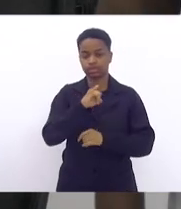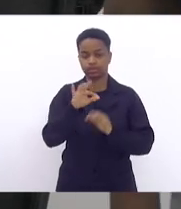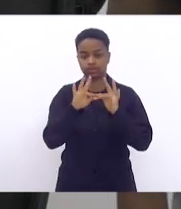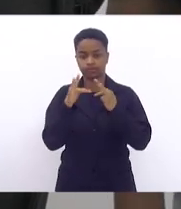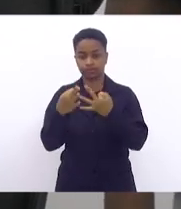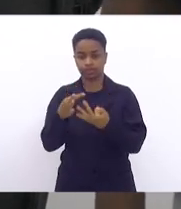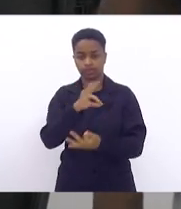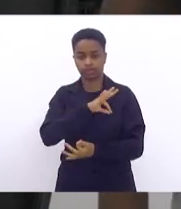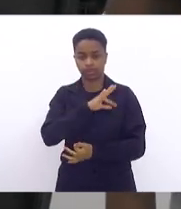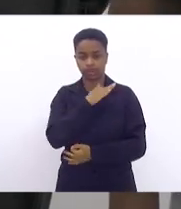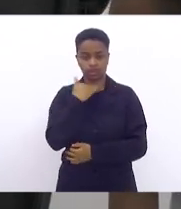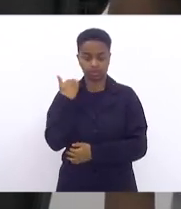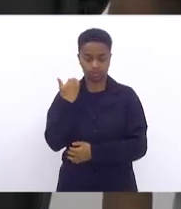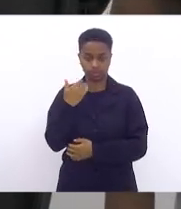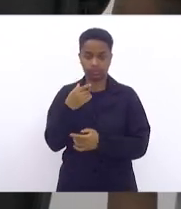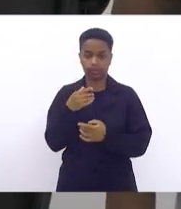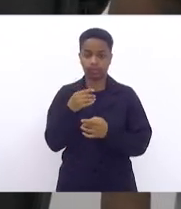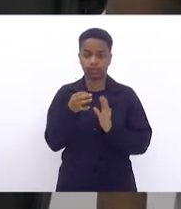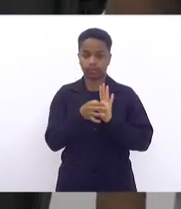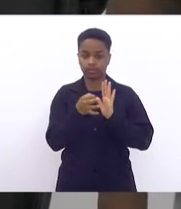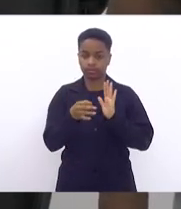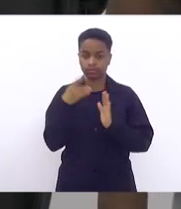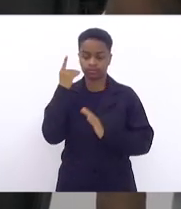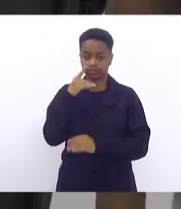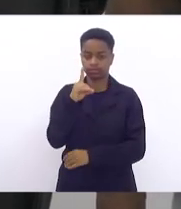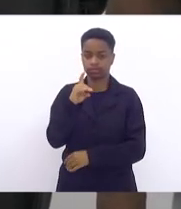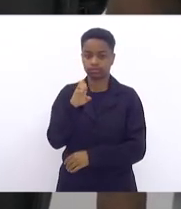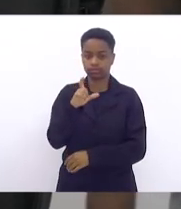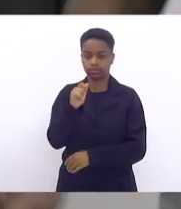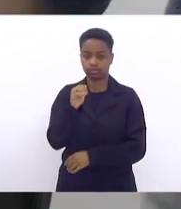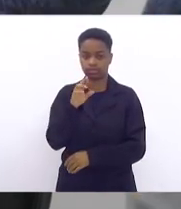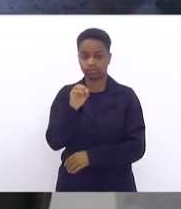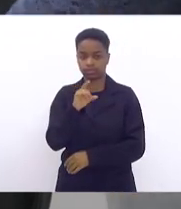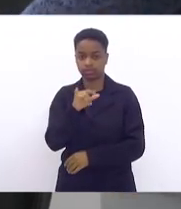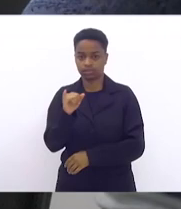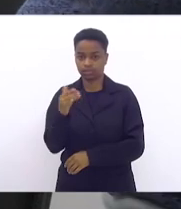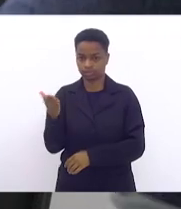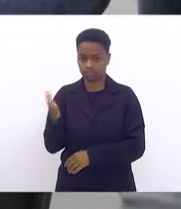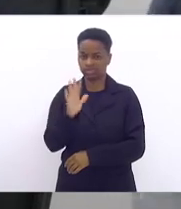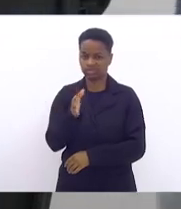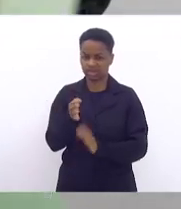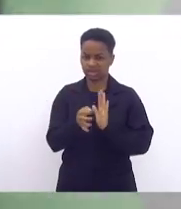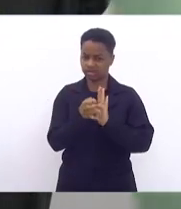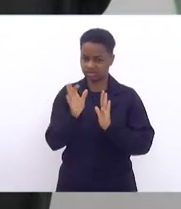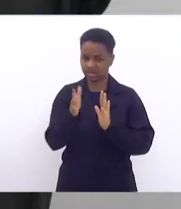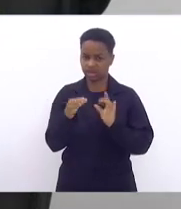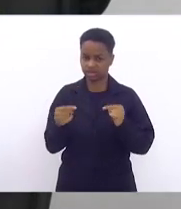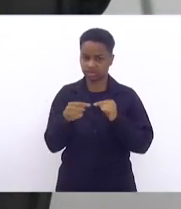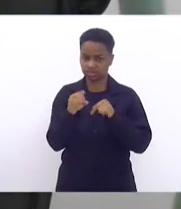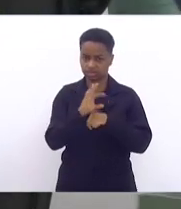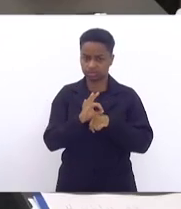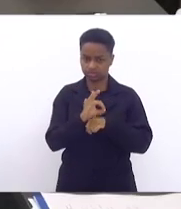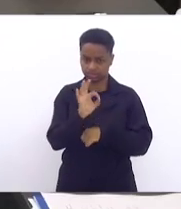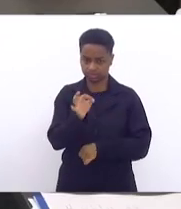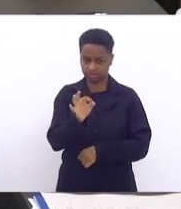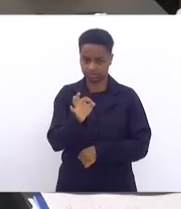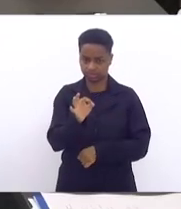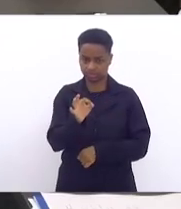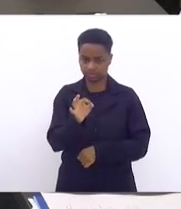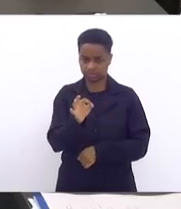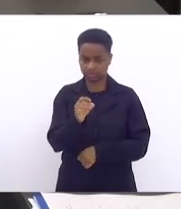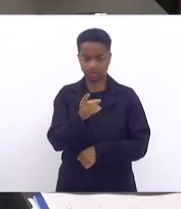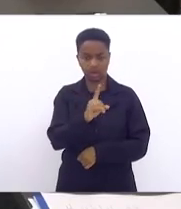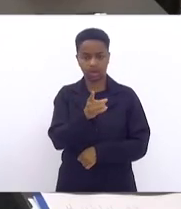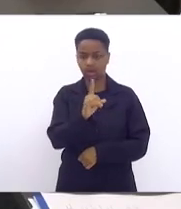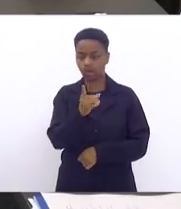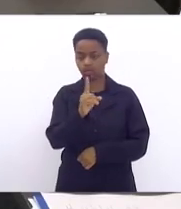O parecerista é deputado Guilherme Delaroli. Para parecer, deputado Delaroli já tinha dado parecer pela constitucionalidade. Ué,